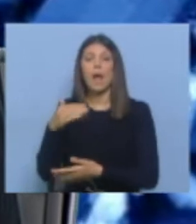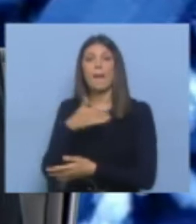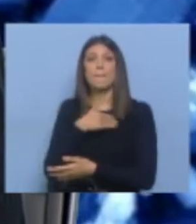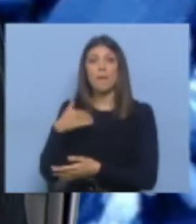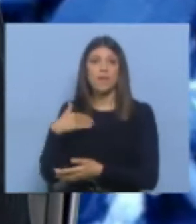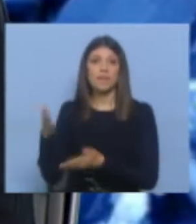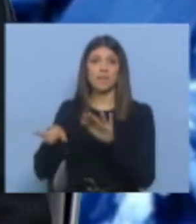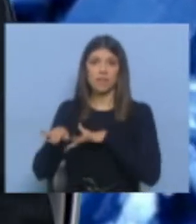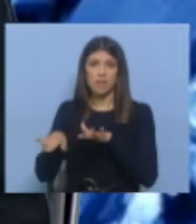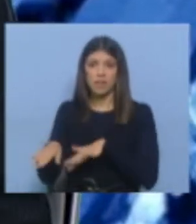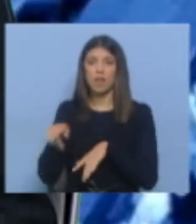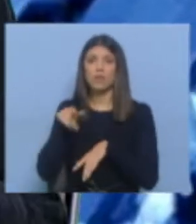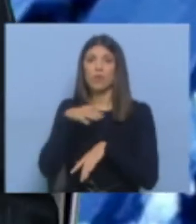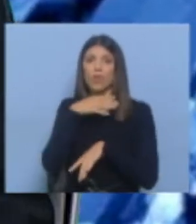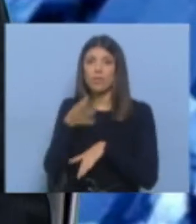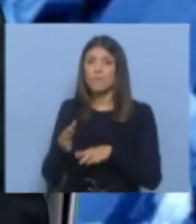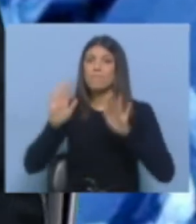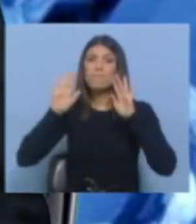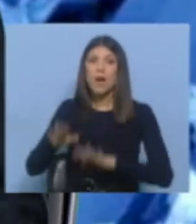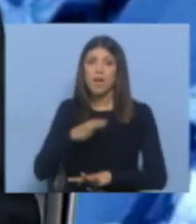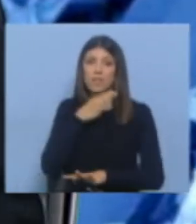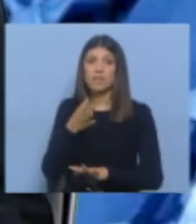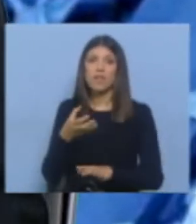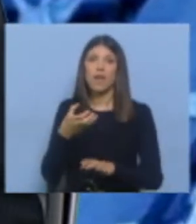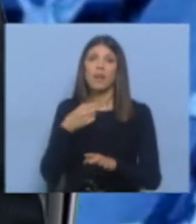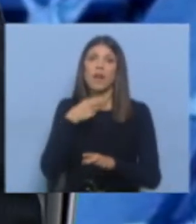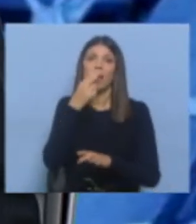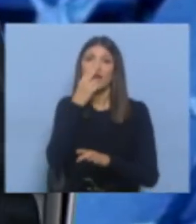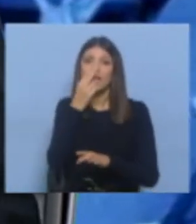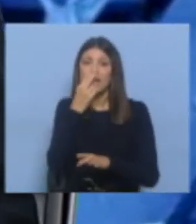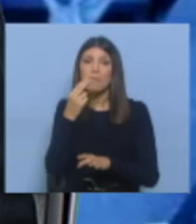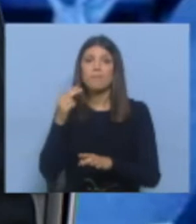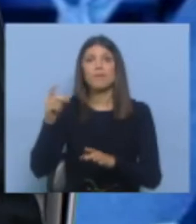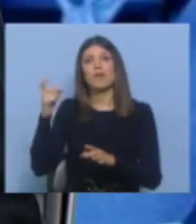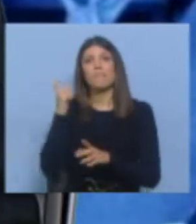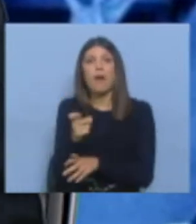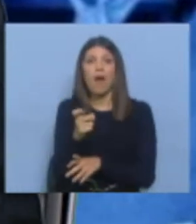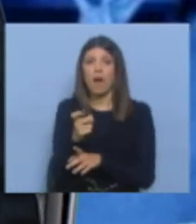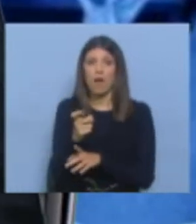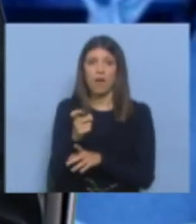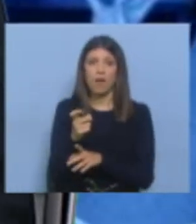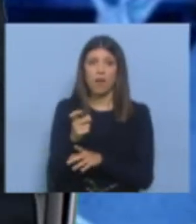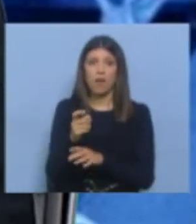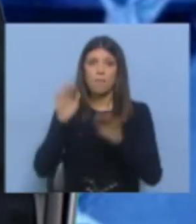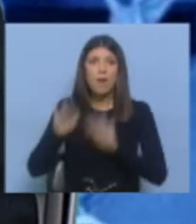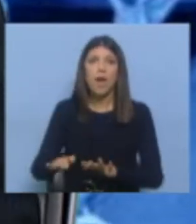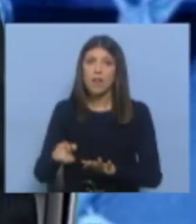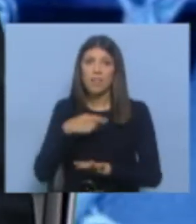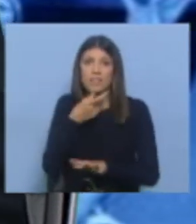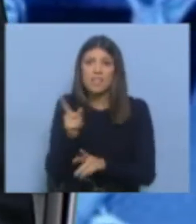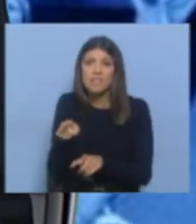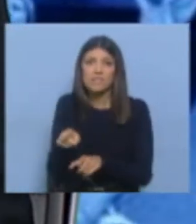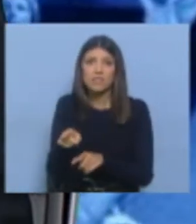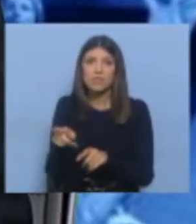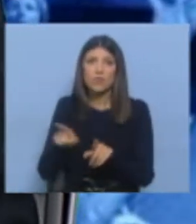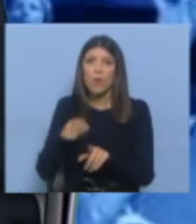dizia parem de dizer que isto é uma gripe má, porque não é uma gripe má, isto é um novo fenómeno, não